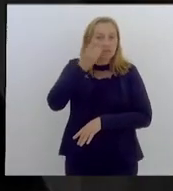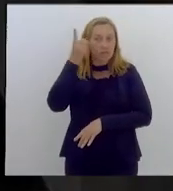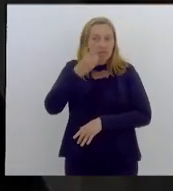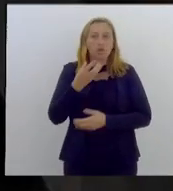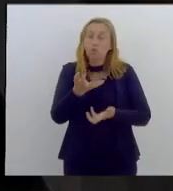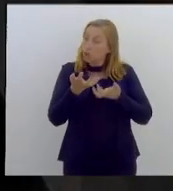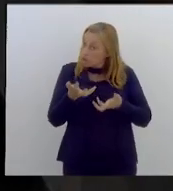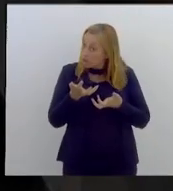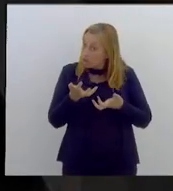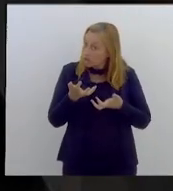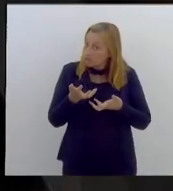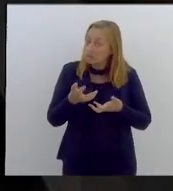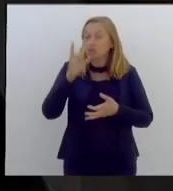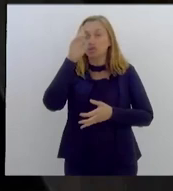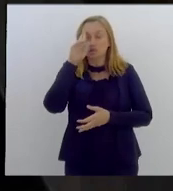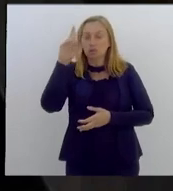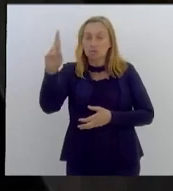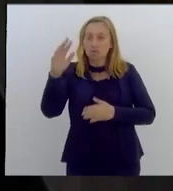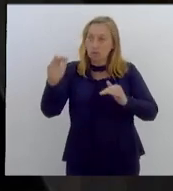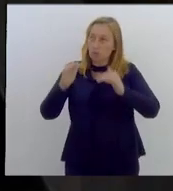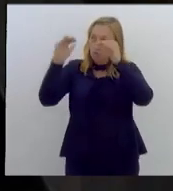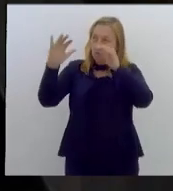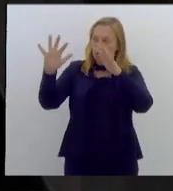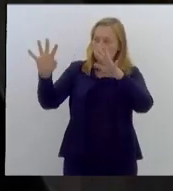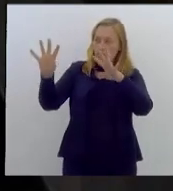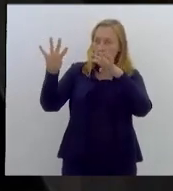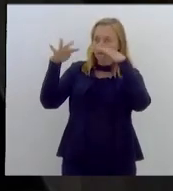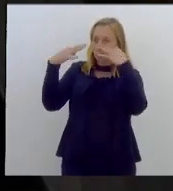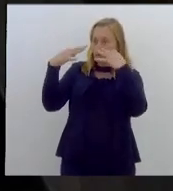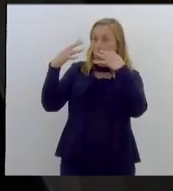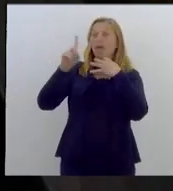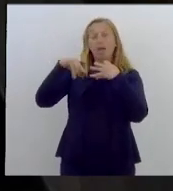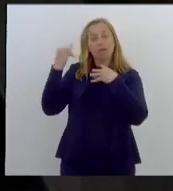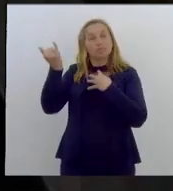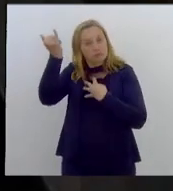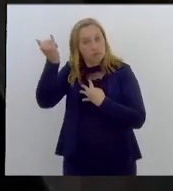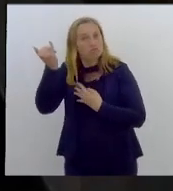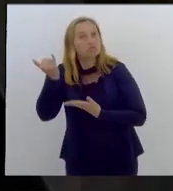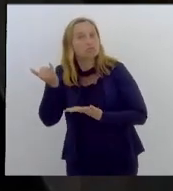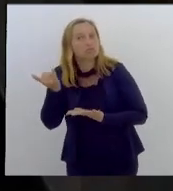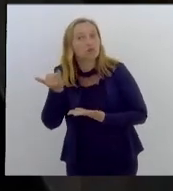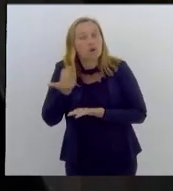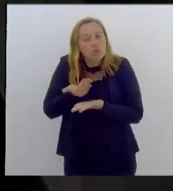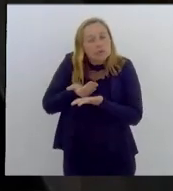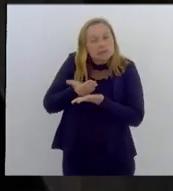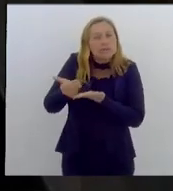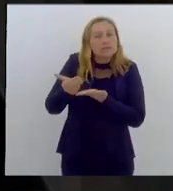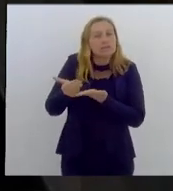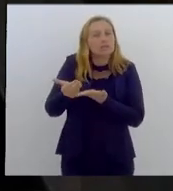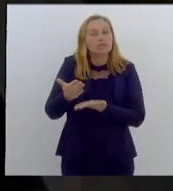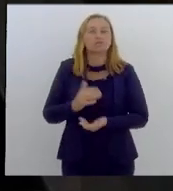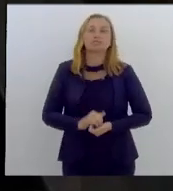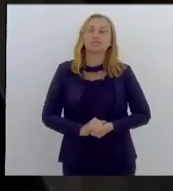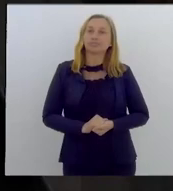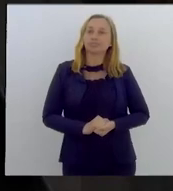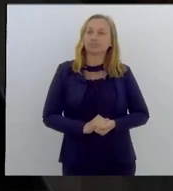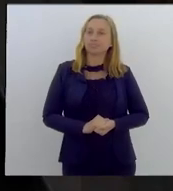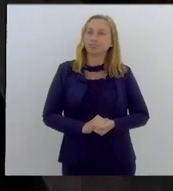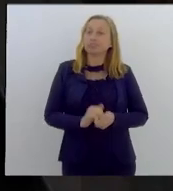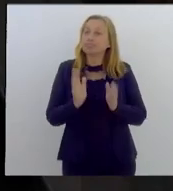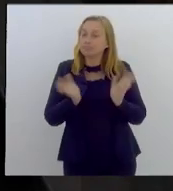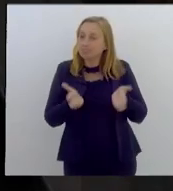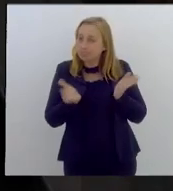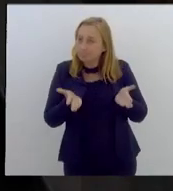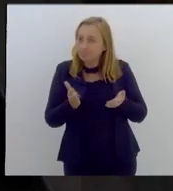eu queria que Vossa Excelência prestasse atenção, porque é importante. Eu comecei para